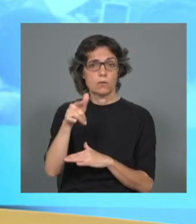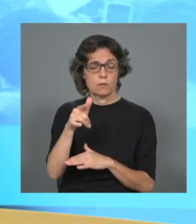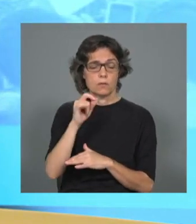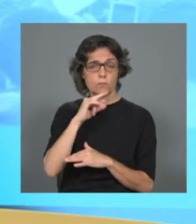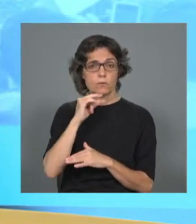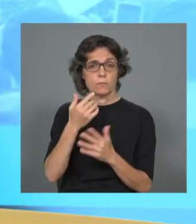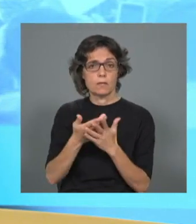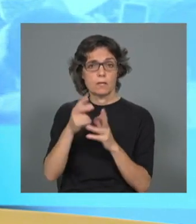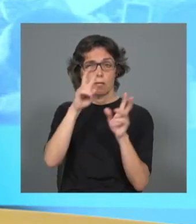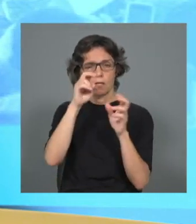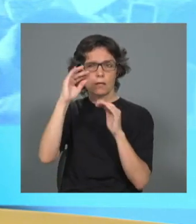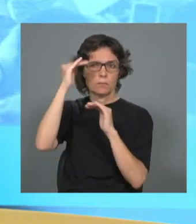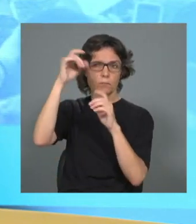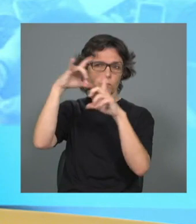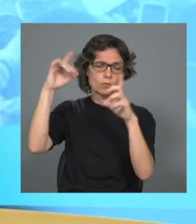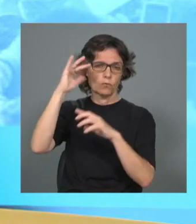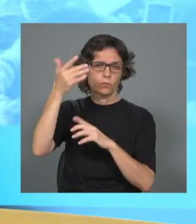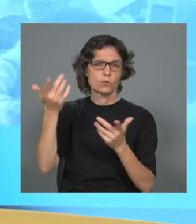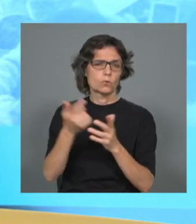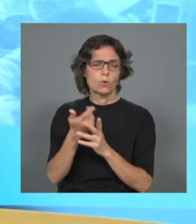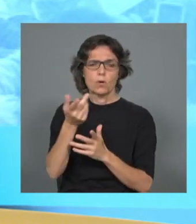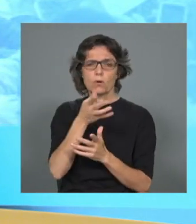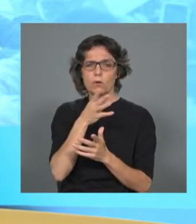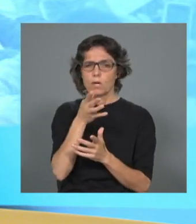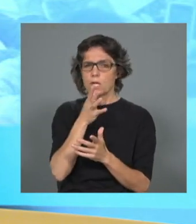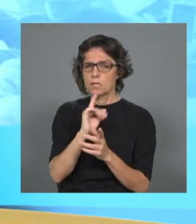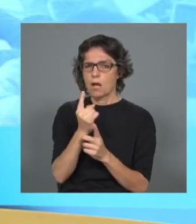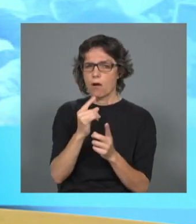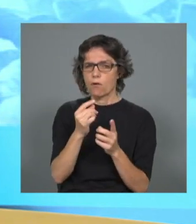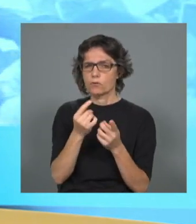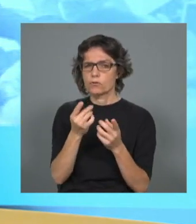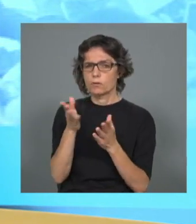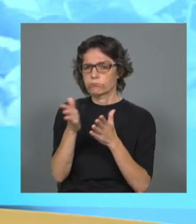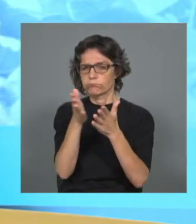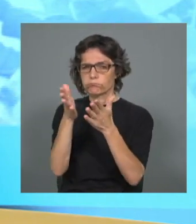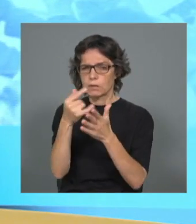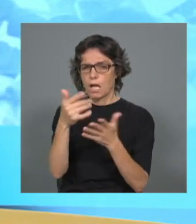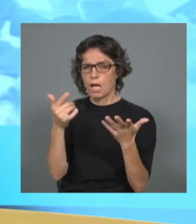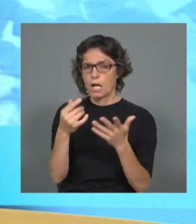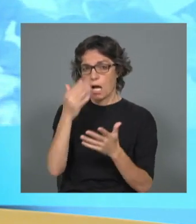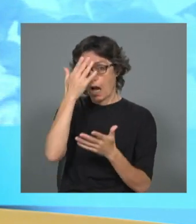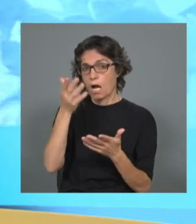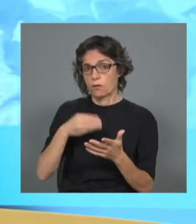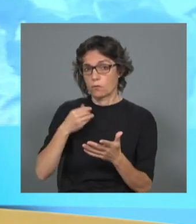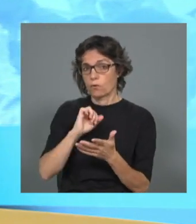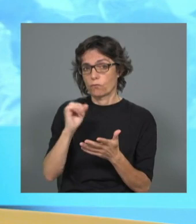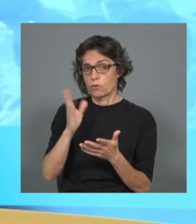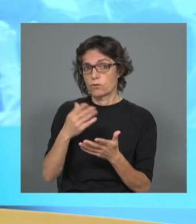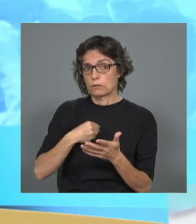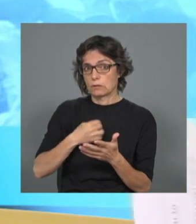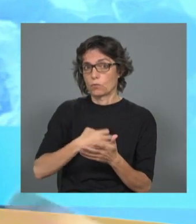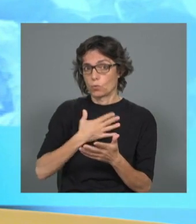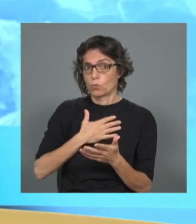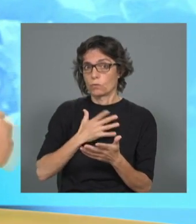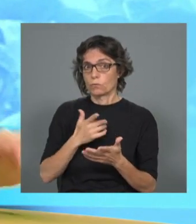perspectivar os próximos 3 anos e é possível apontar desde já linhas de força. Acredito que estas preocupações estão presentes.